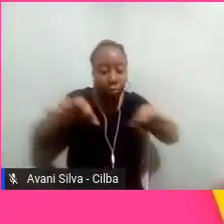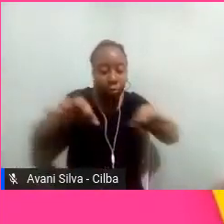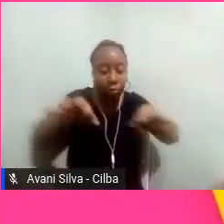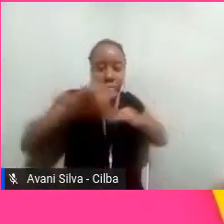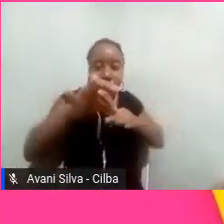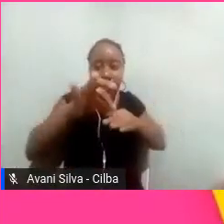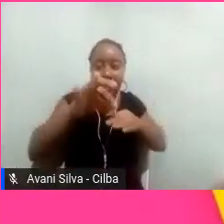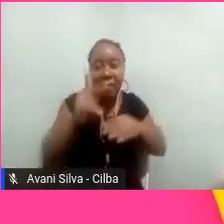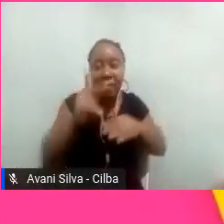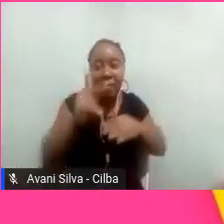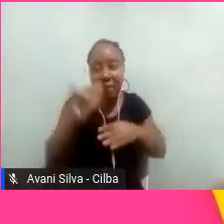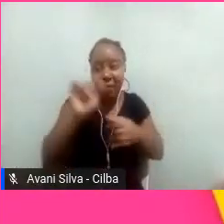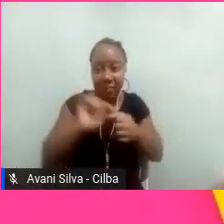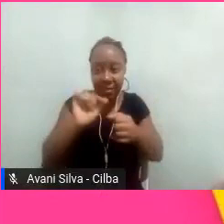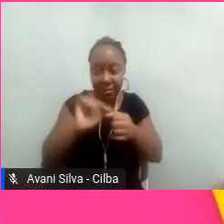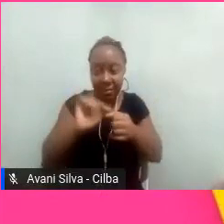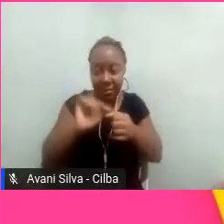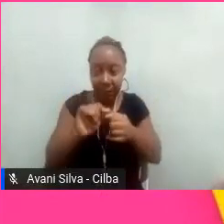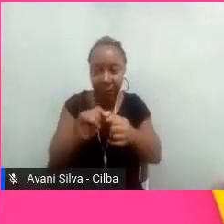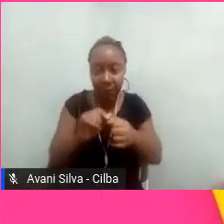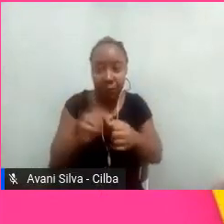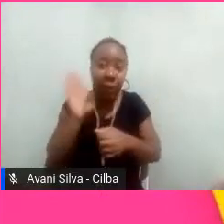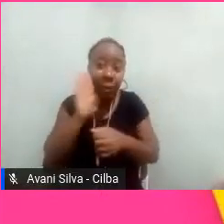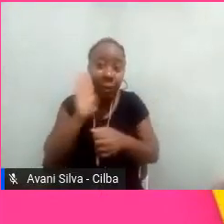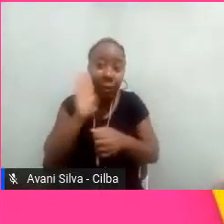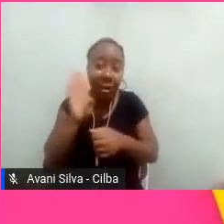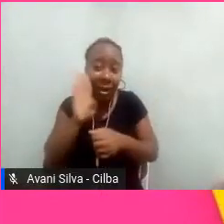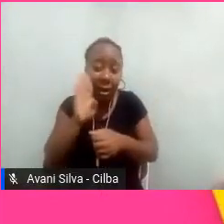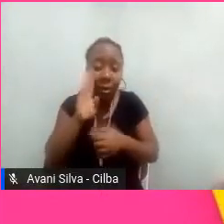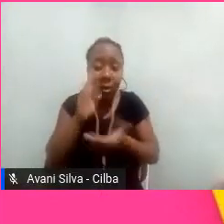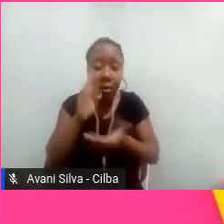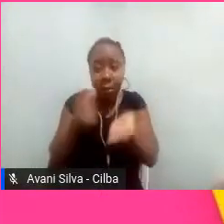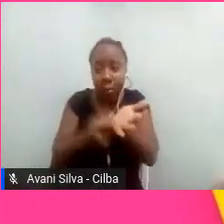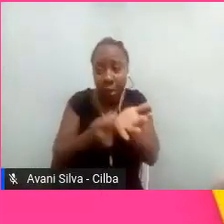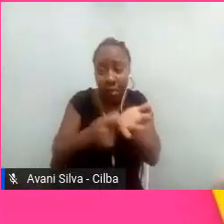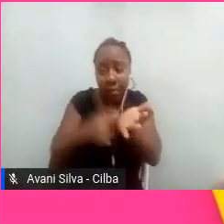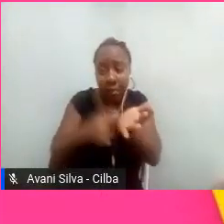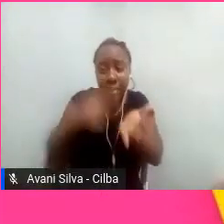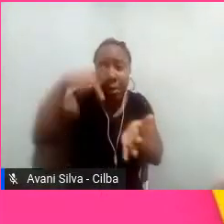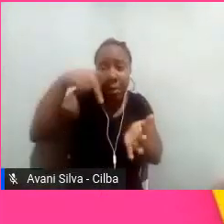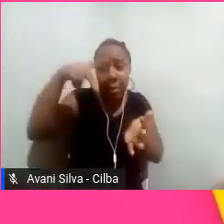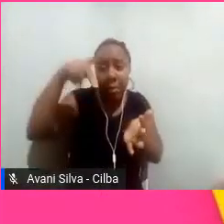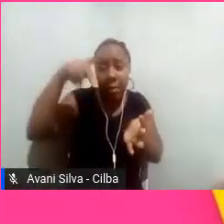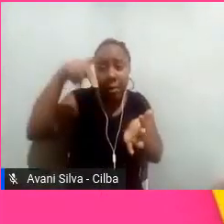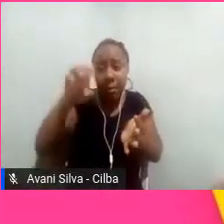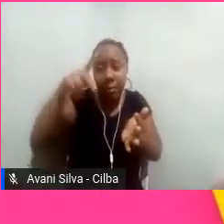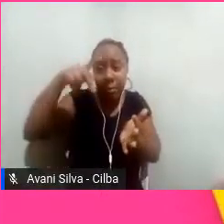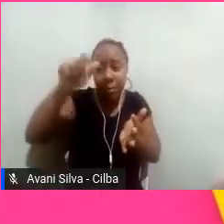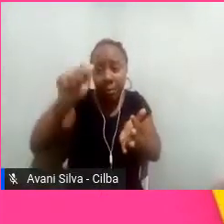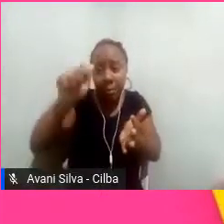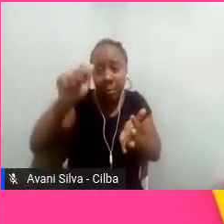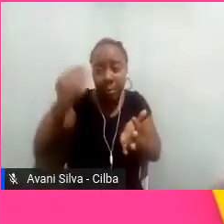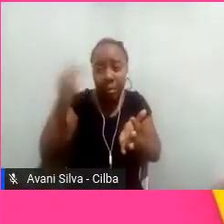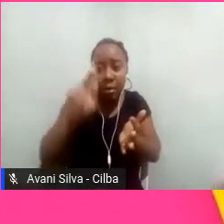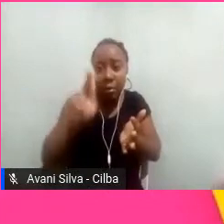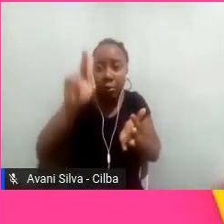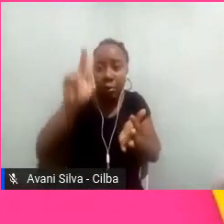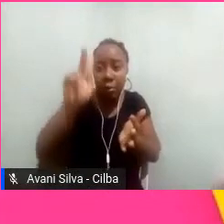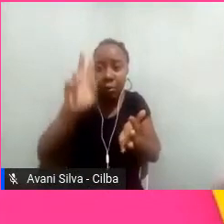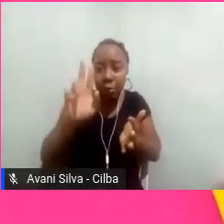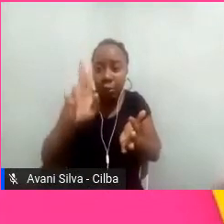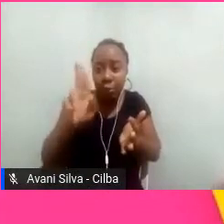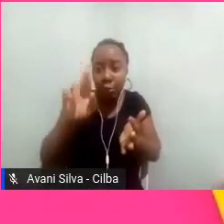Uma coisa legal sobre o Pepacura, como eu já fiz muitos projetos, é que o Pepacura, ele é